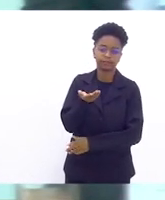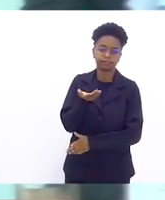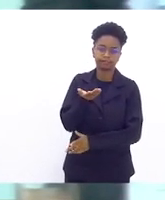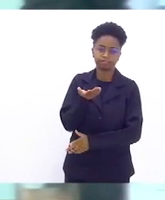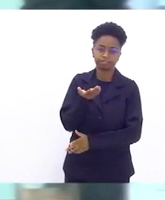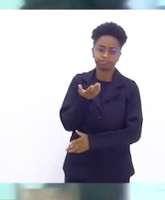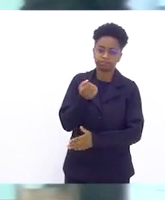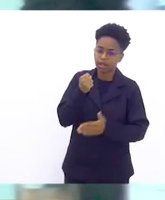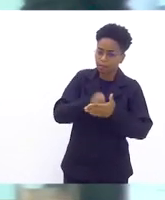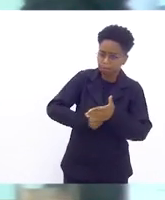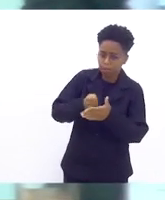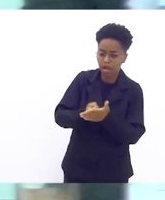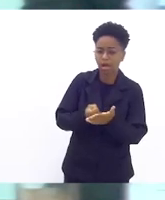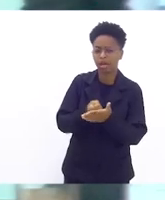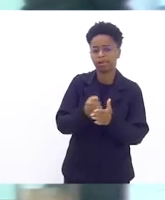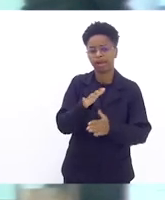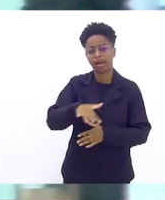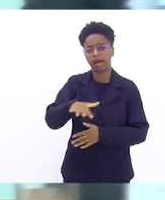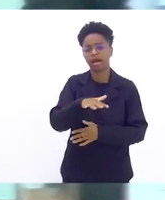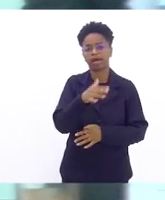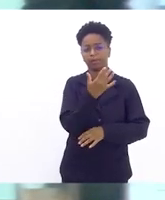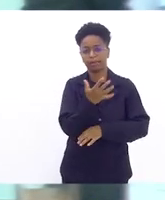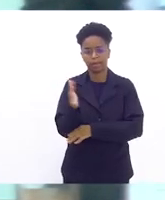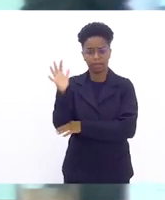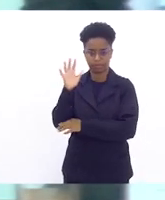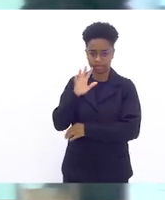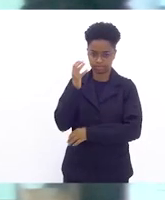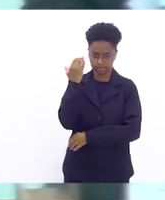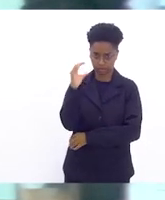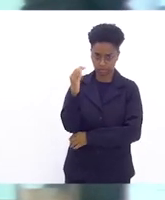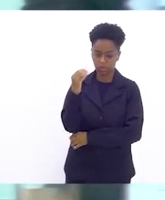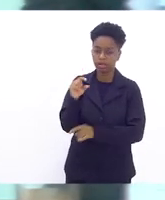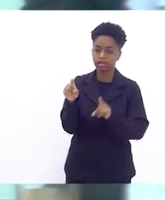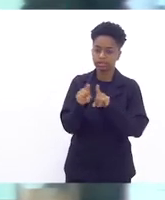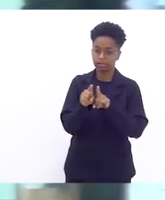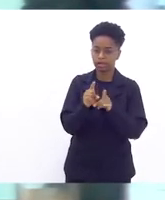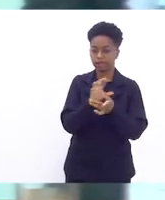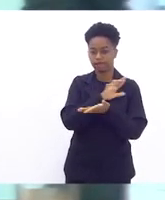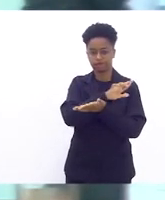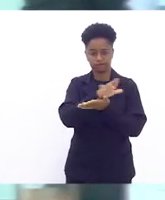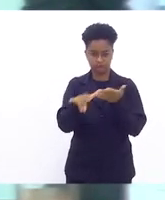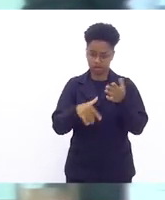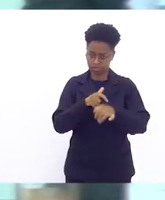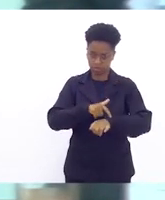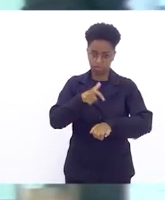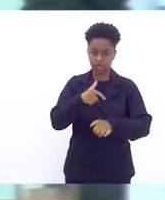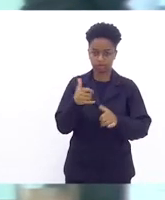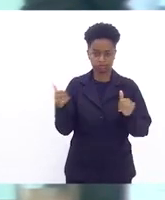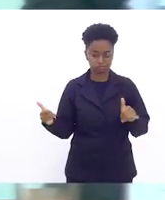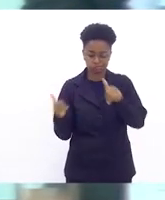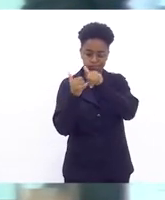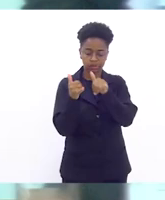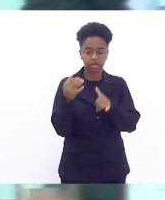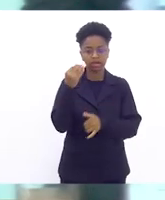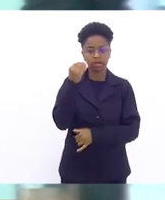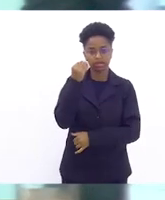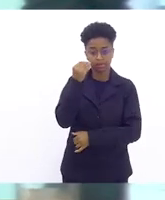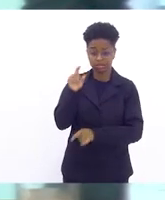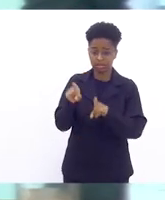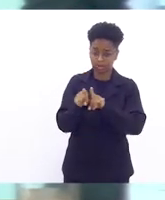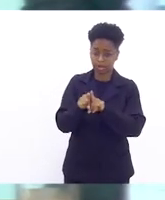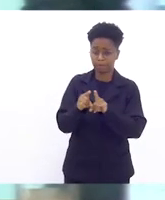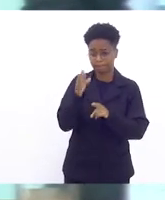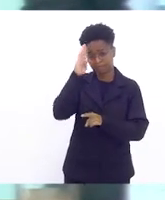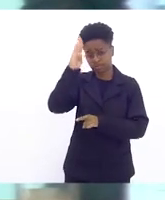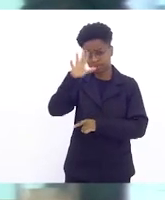em relação ao meio ambiente lá de Niterói nos aciona muitas vezes lá para para o sistema